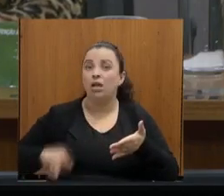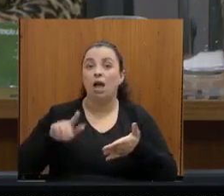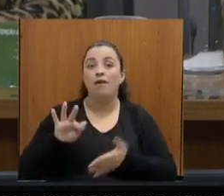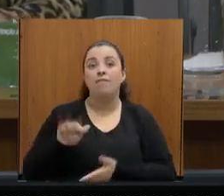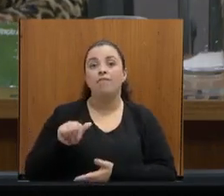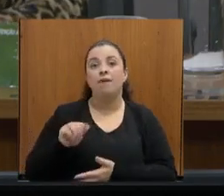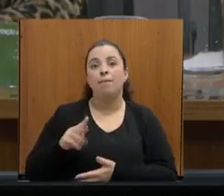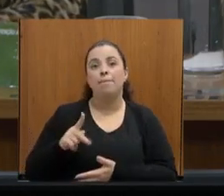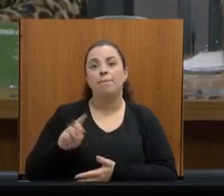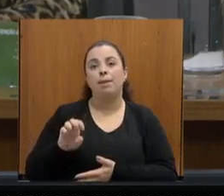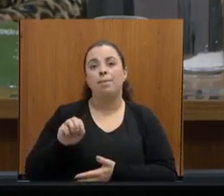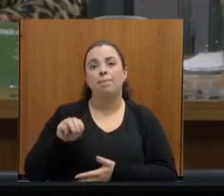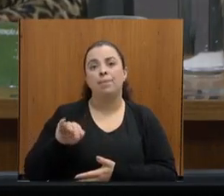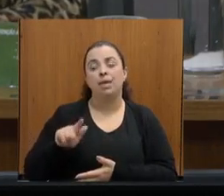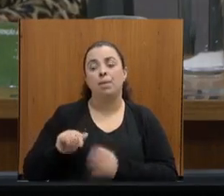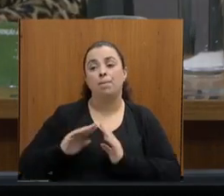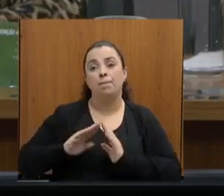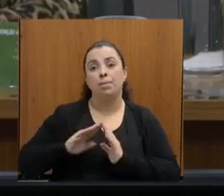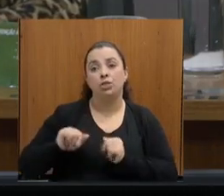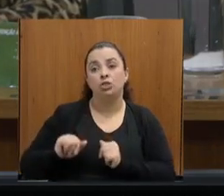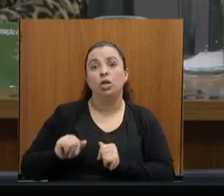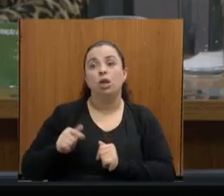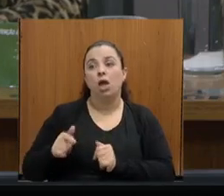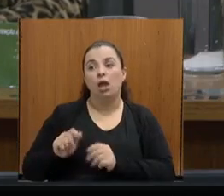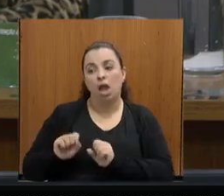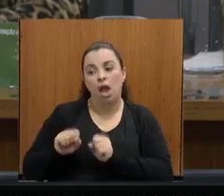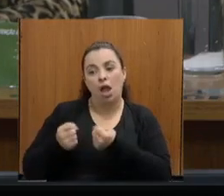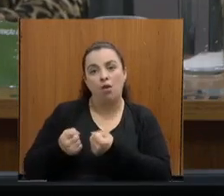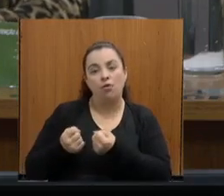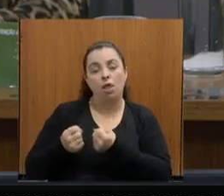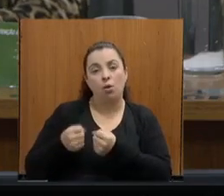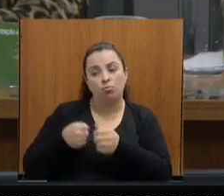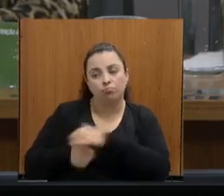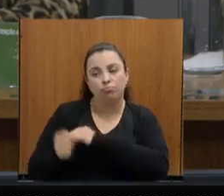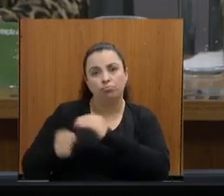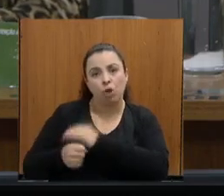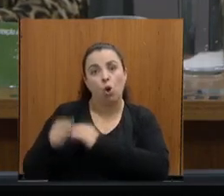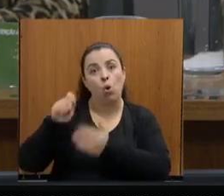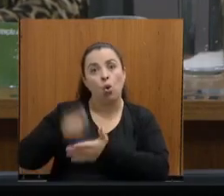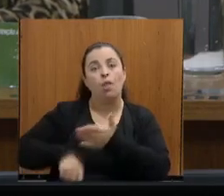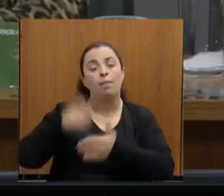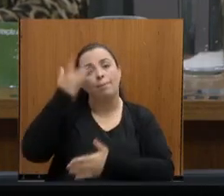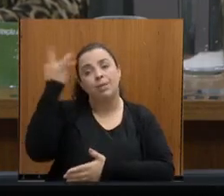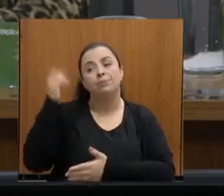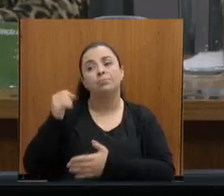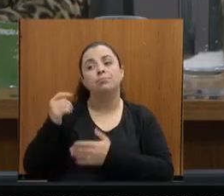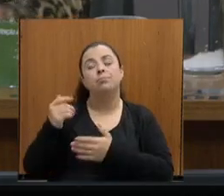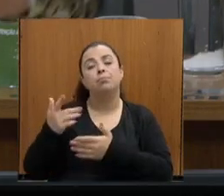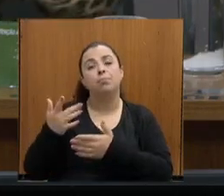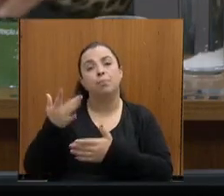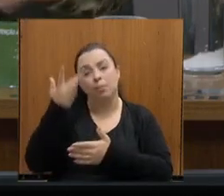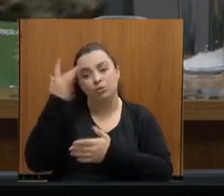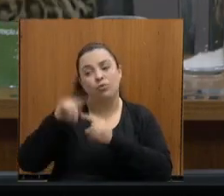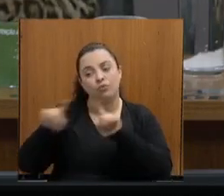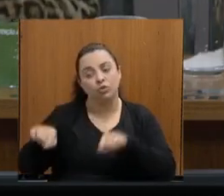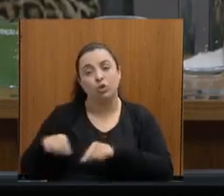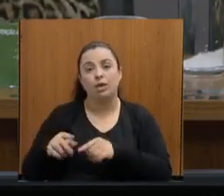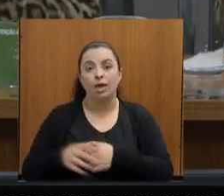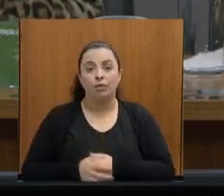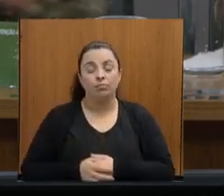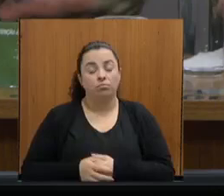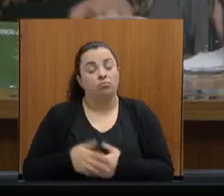técnico dela então vamos ver se a gente consegue atender é esse pleito para a gente conseguir